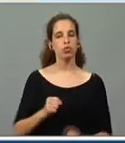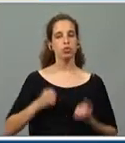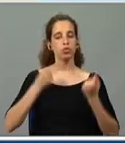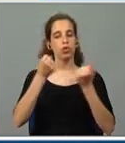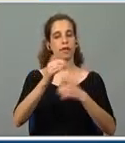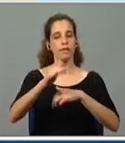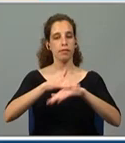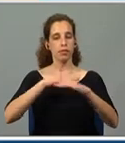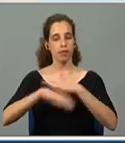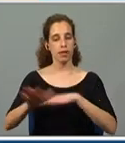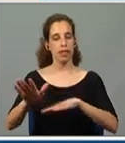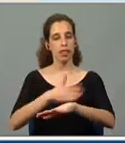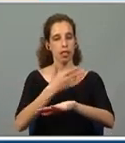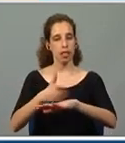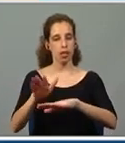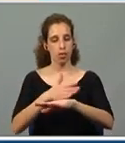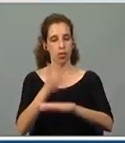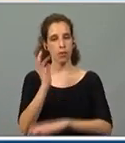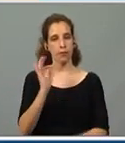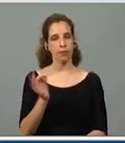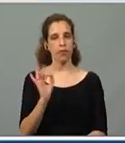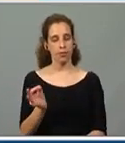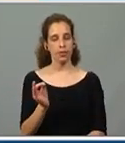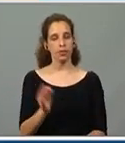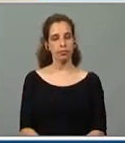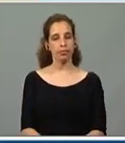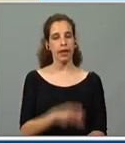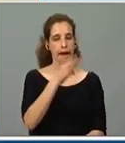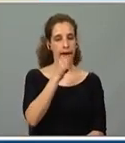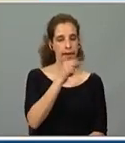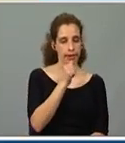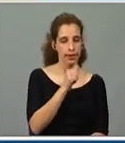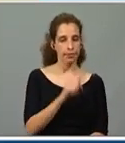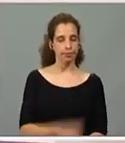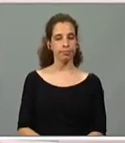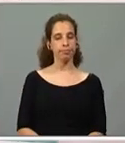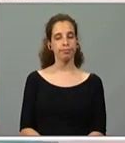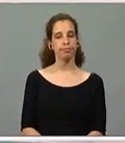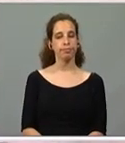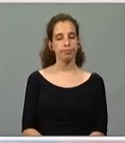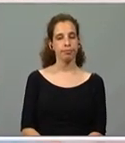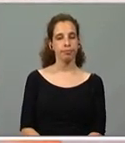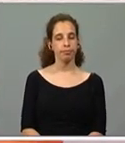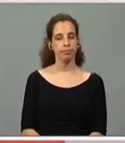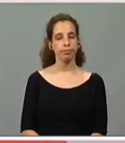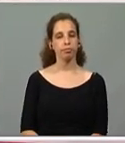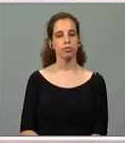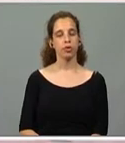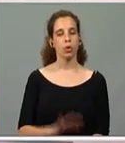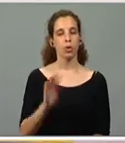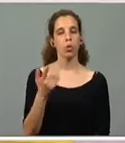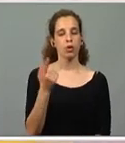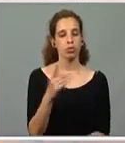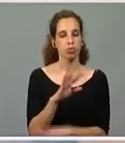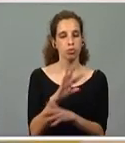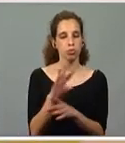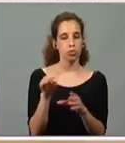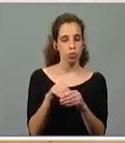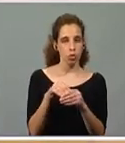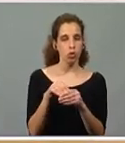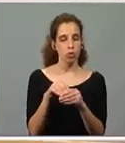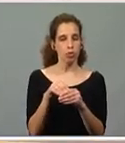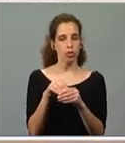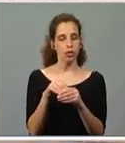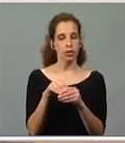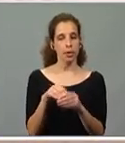conseguimos realizar a separação do ferro da areia. Portanto, quando um dos componentes apresenta